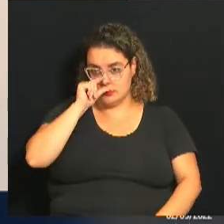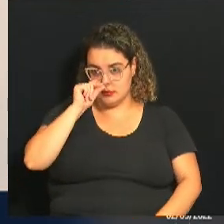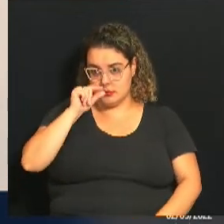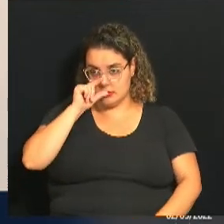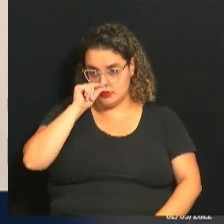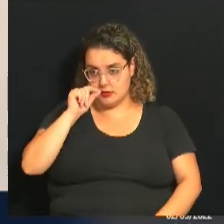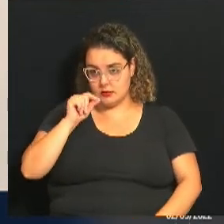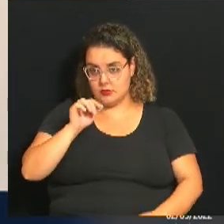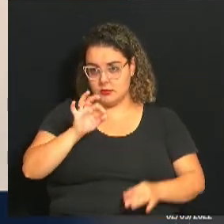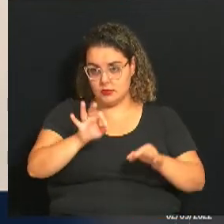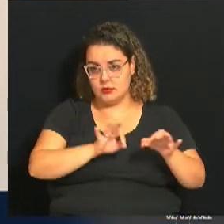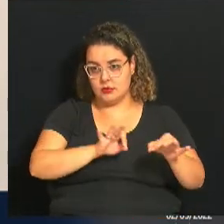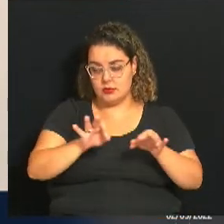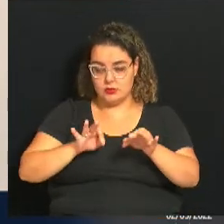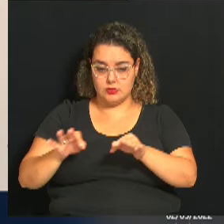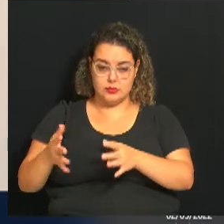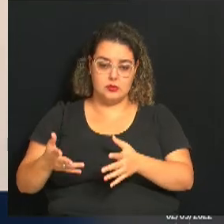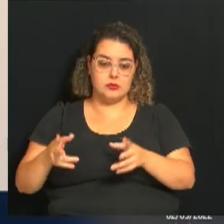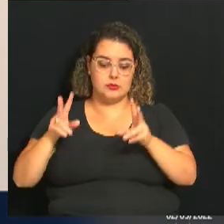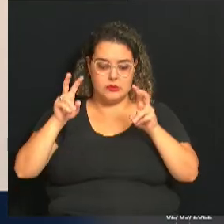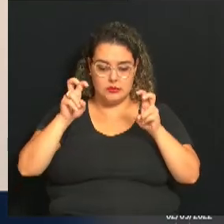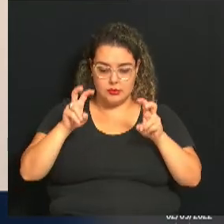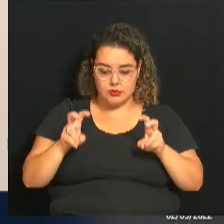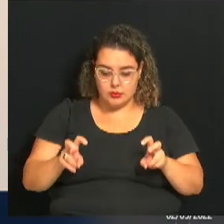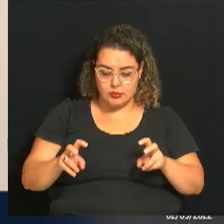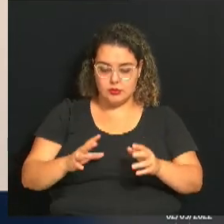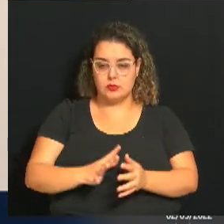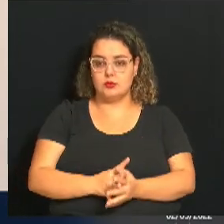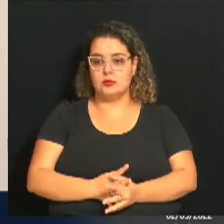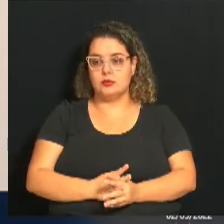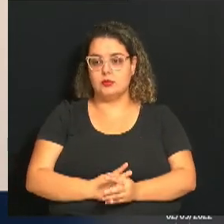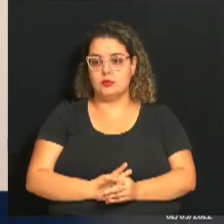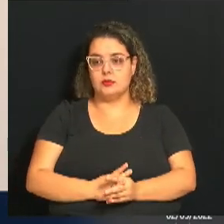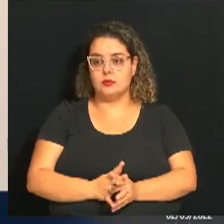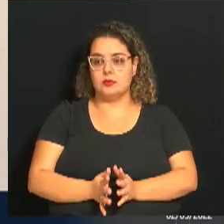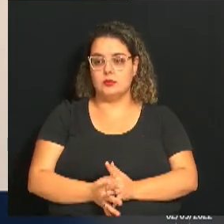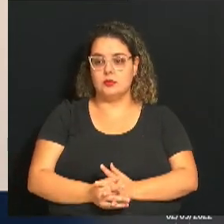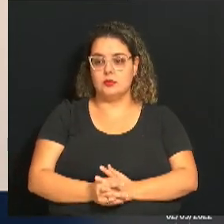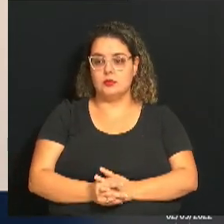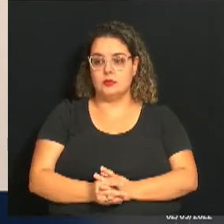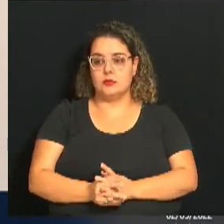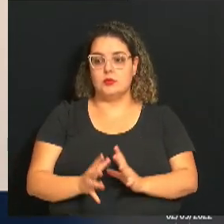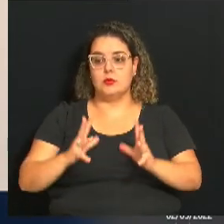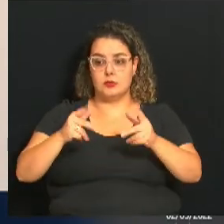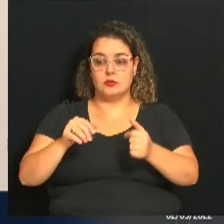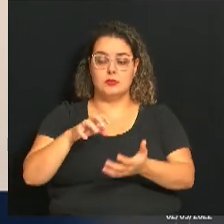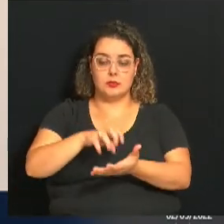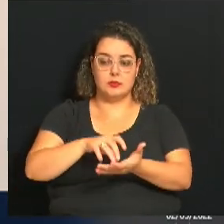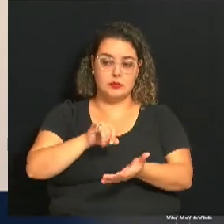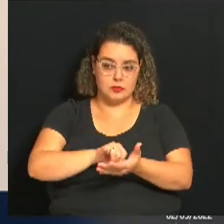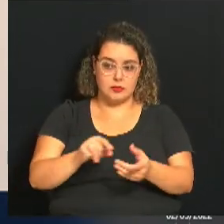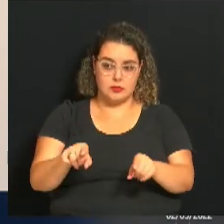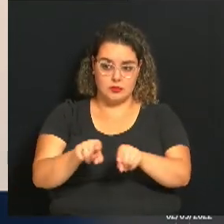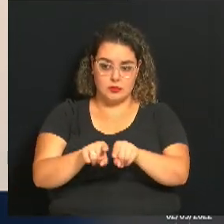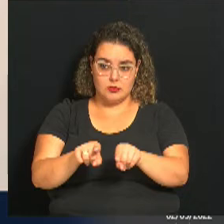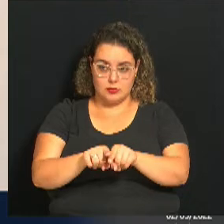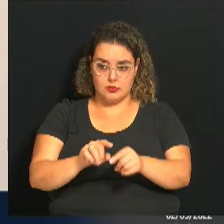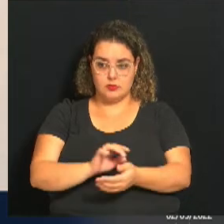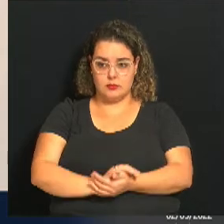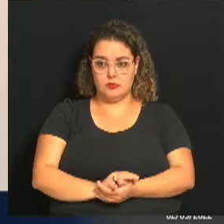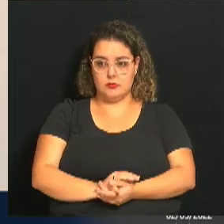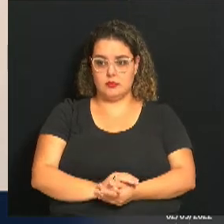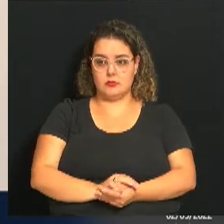mexendo com isso, com esse assunto, porque tudo isso envolve o centro, né? Também em relação